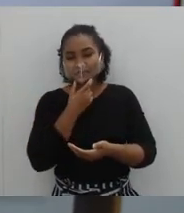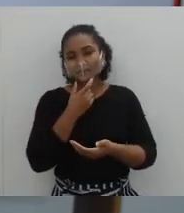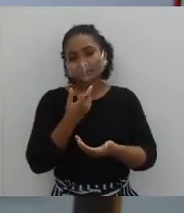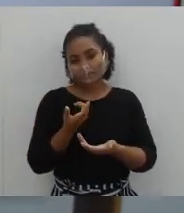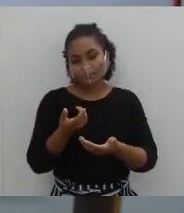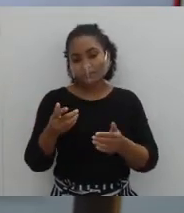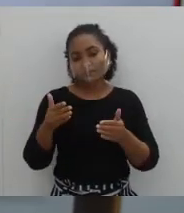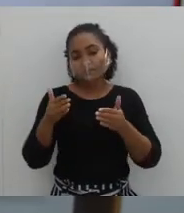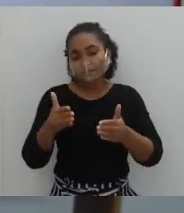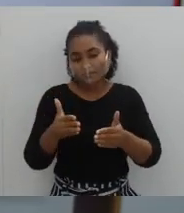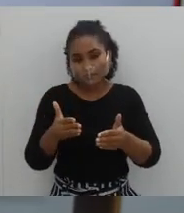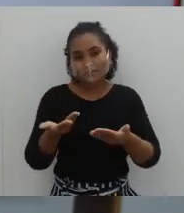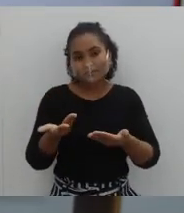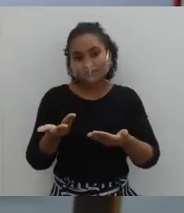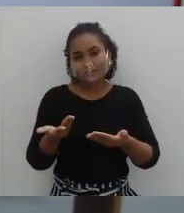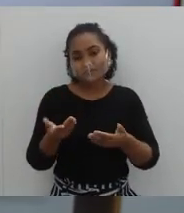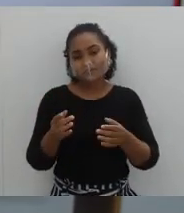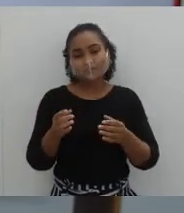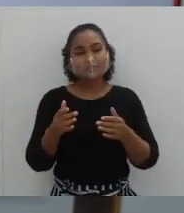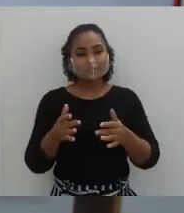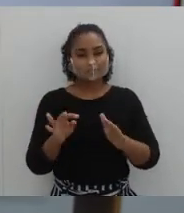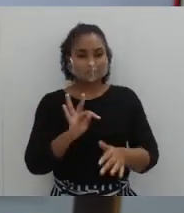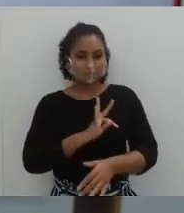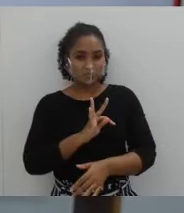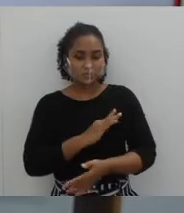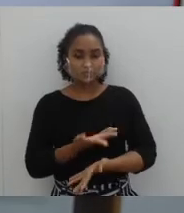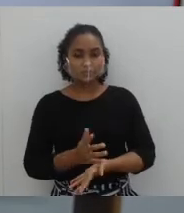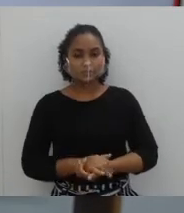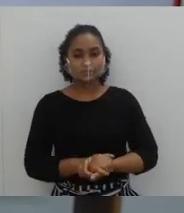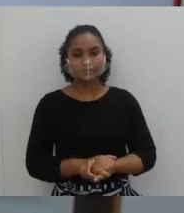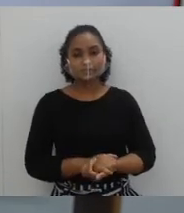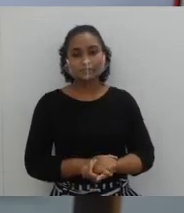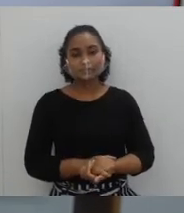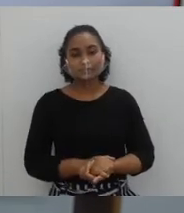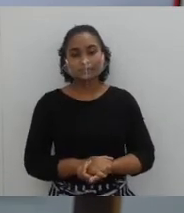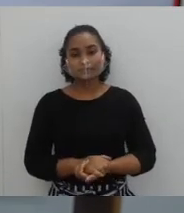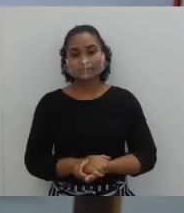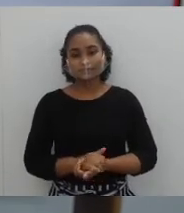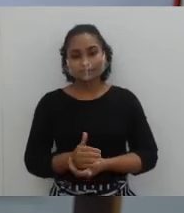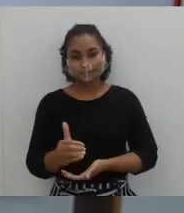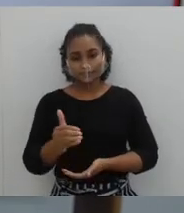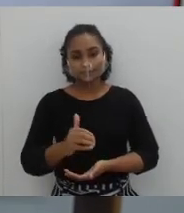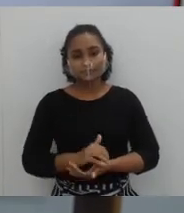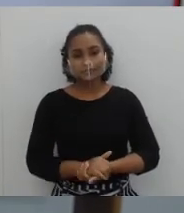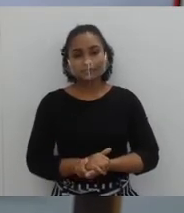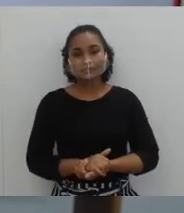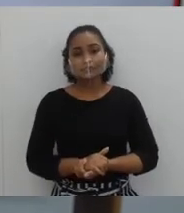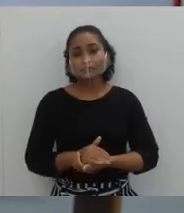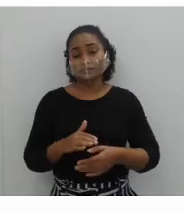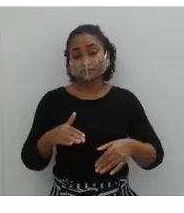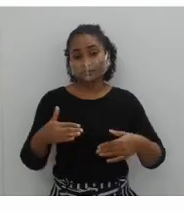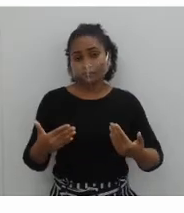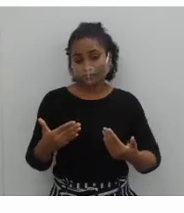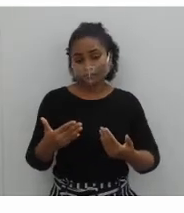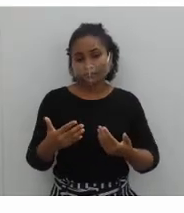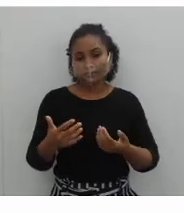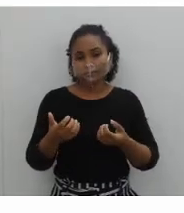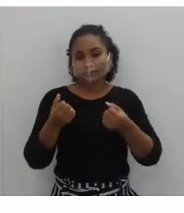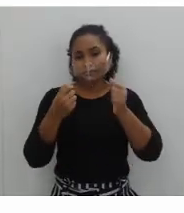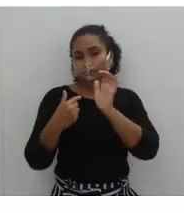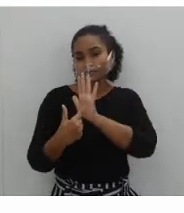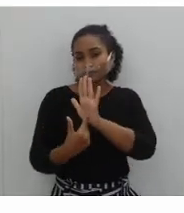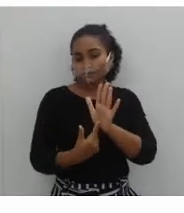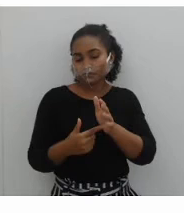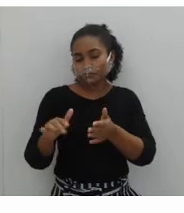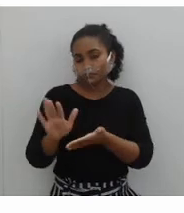inglês para fins específicos, tá? Vamos lá. Então eu trouxe para vocês algumas